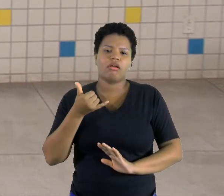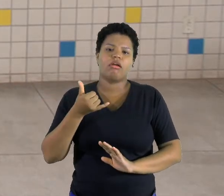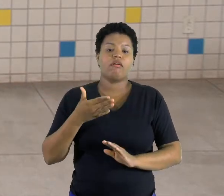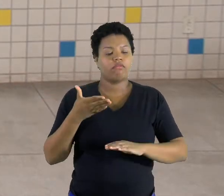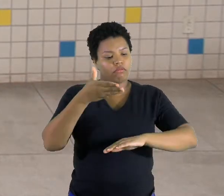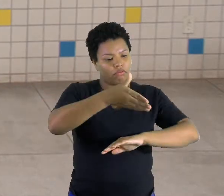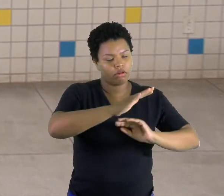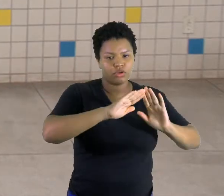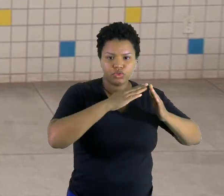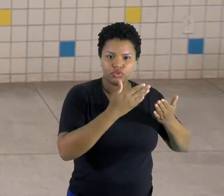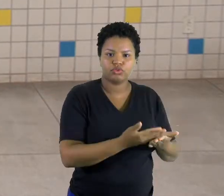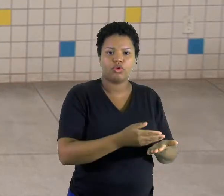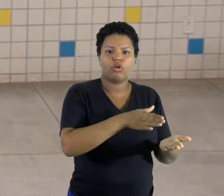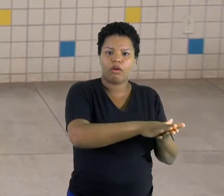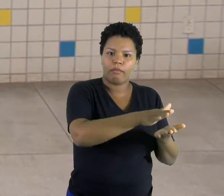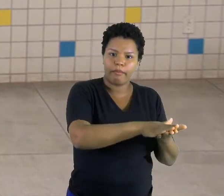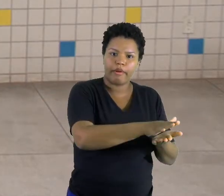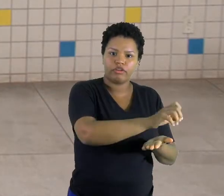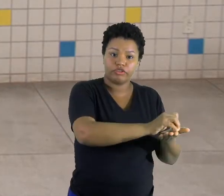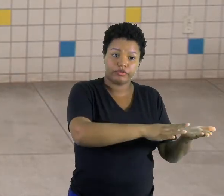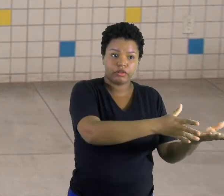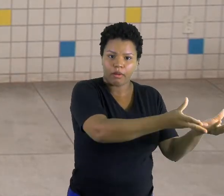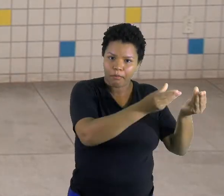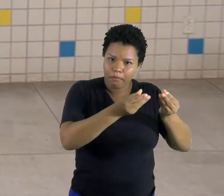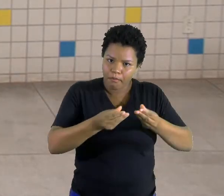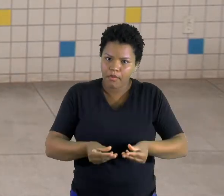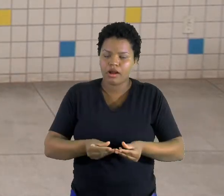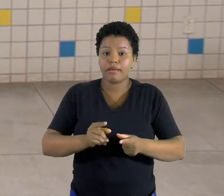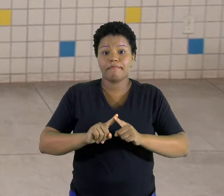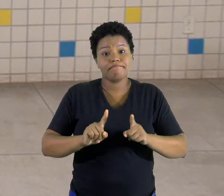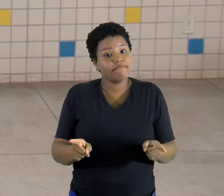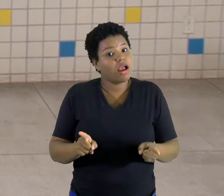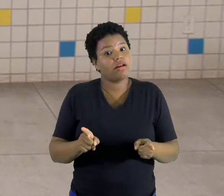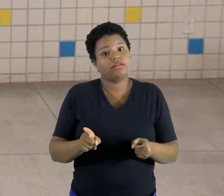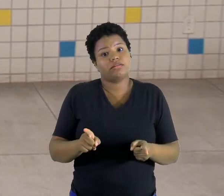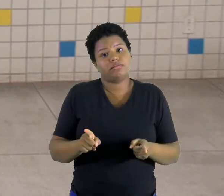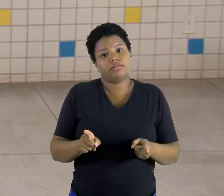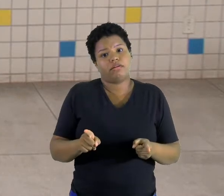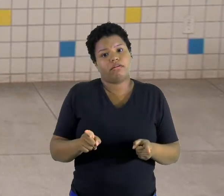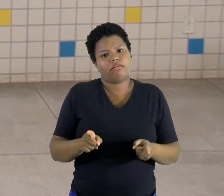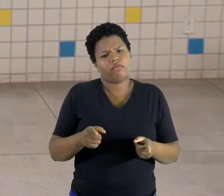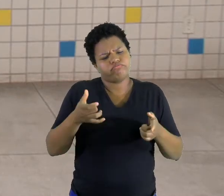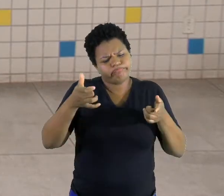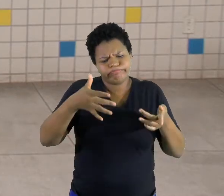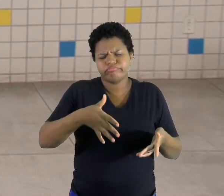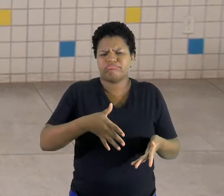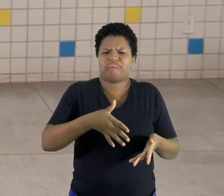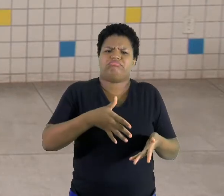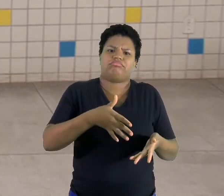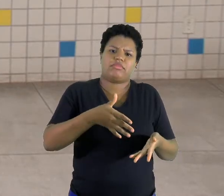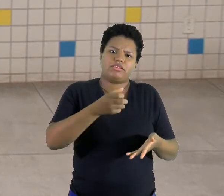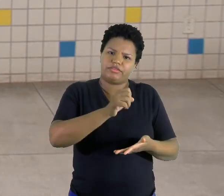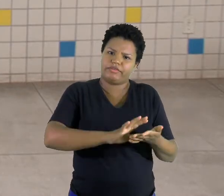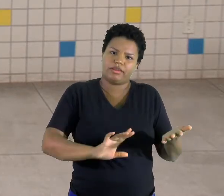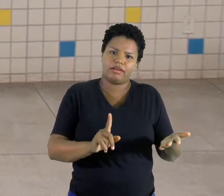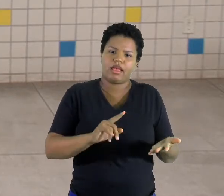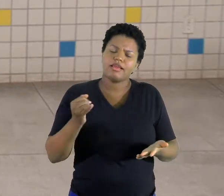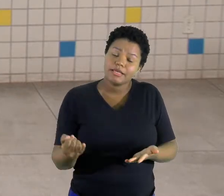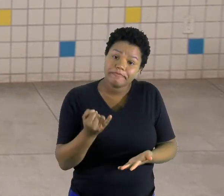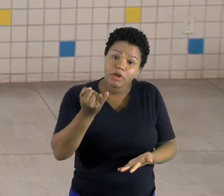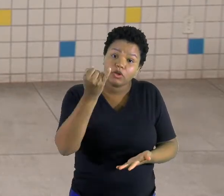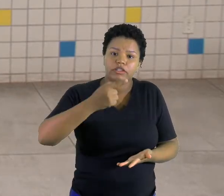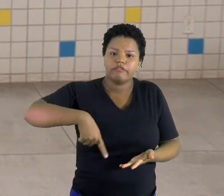busque seu bloco de atividade. Mas não deixe de realizar as atividades. É de suma, extrema importância que